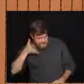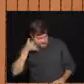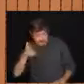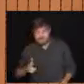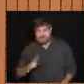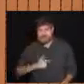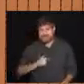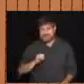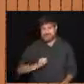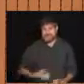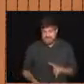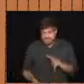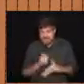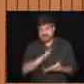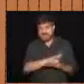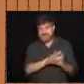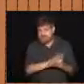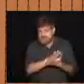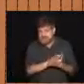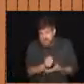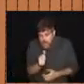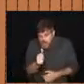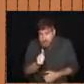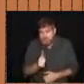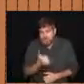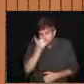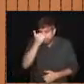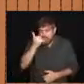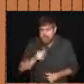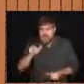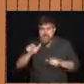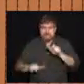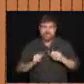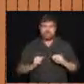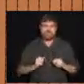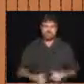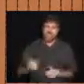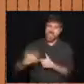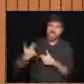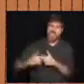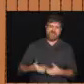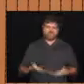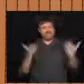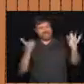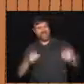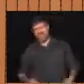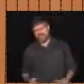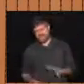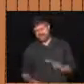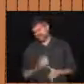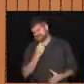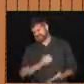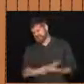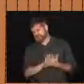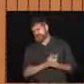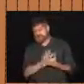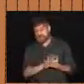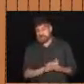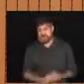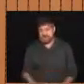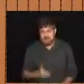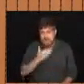disse que se nada acontecer, ou se pouca coisa acontecer, as pessoas podem dizer, está vendo? Não foi assim tão grave, mas melhor